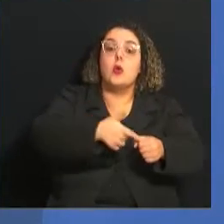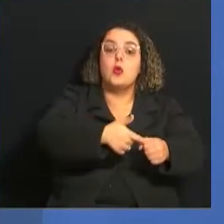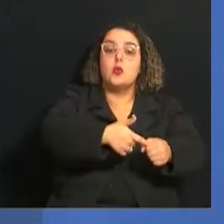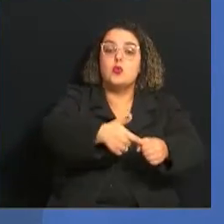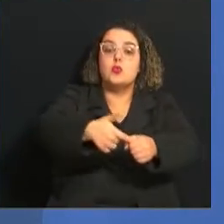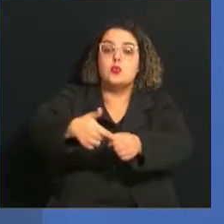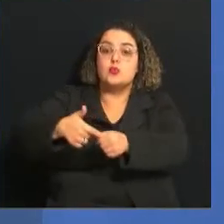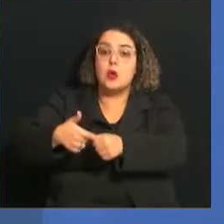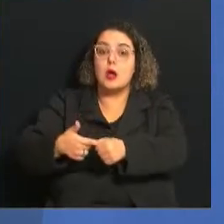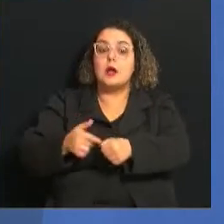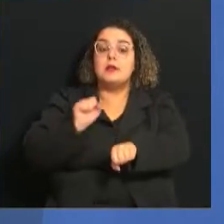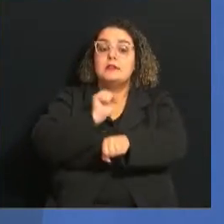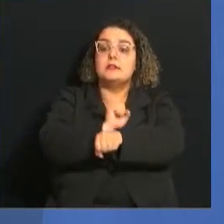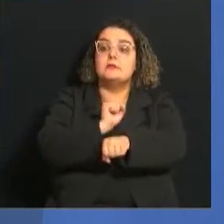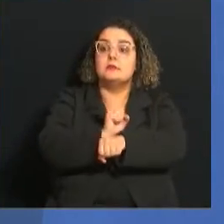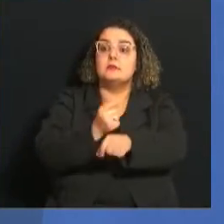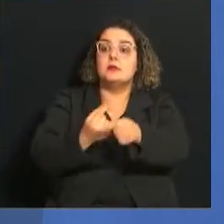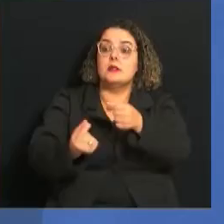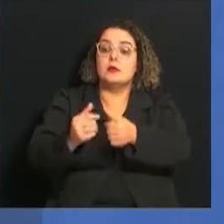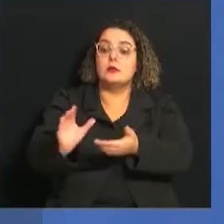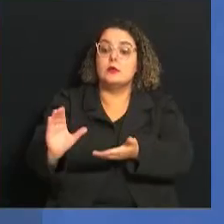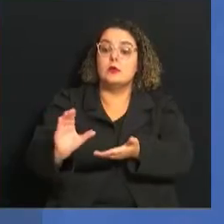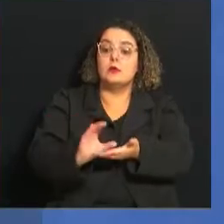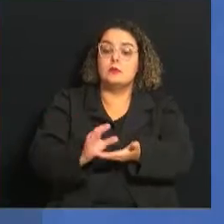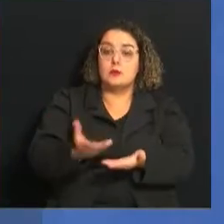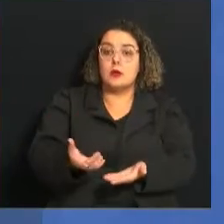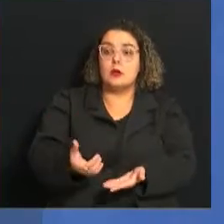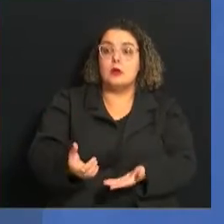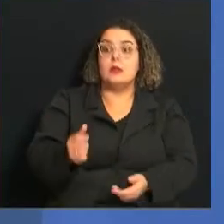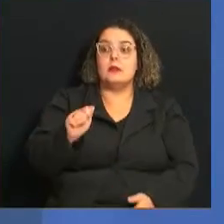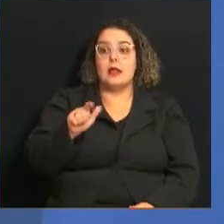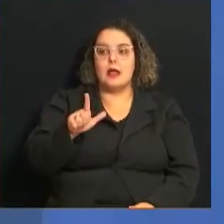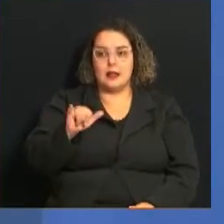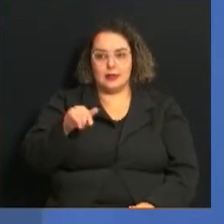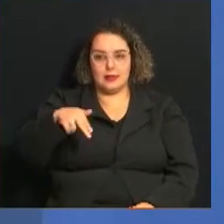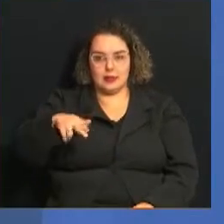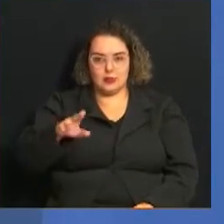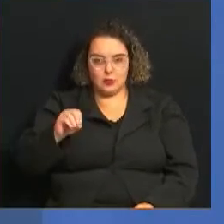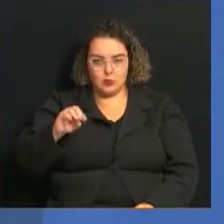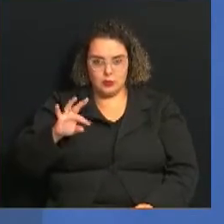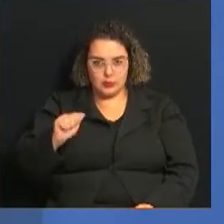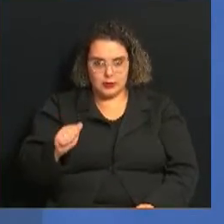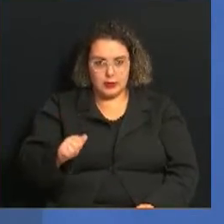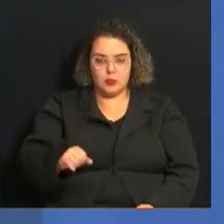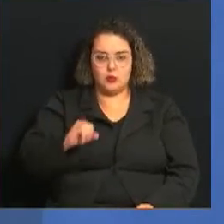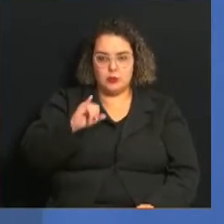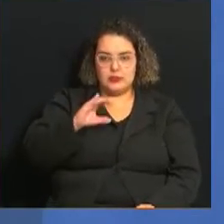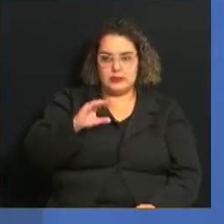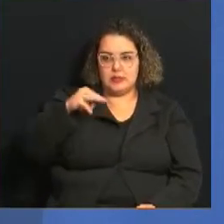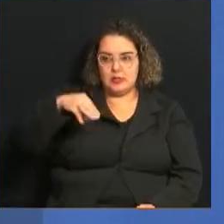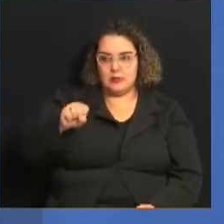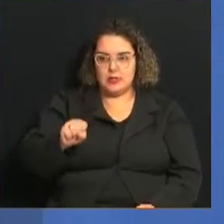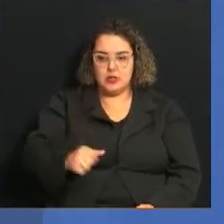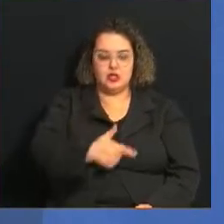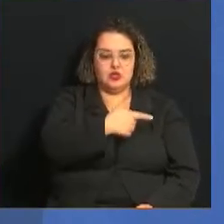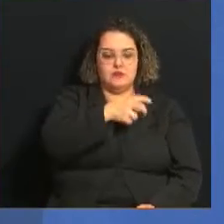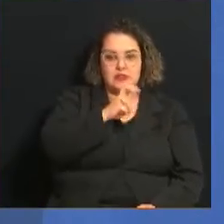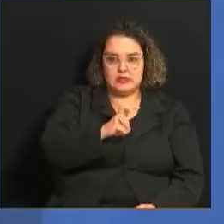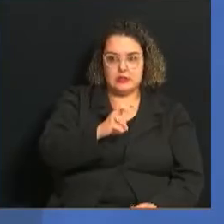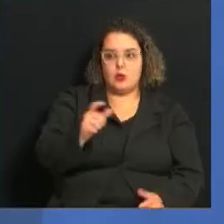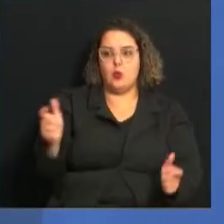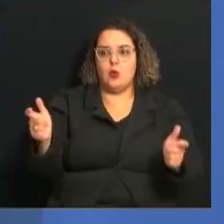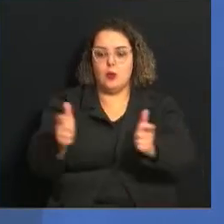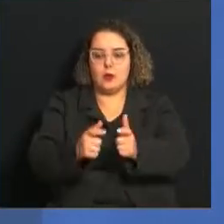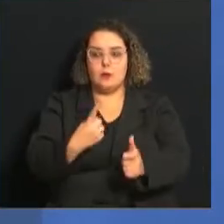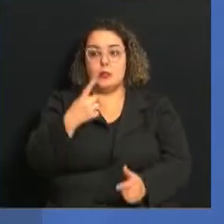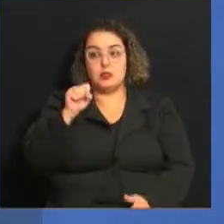aguardam o repasse com o impacto da redução da alíquota do ICMS, que caiu de 25% para 18% no